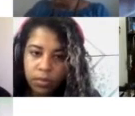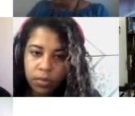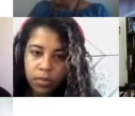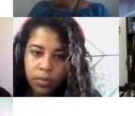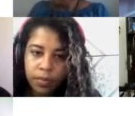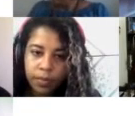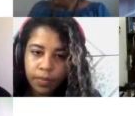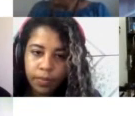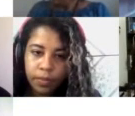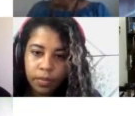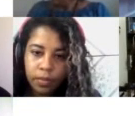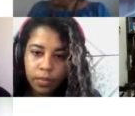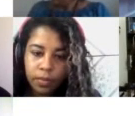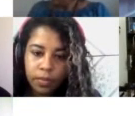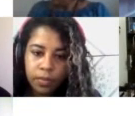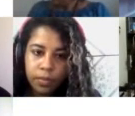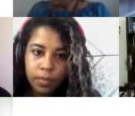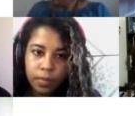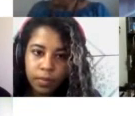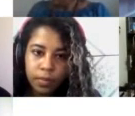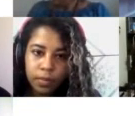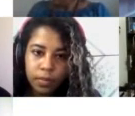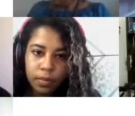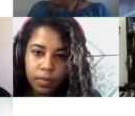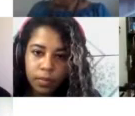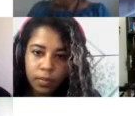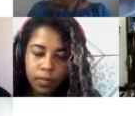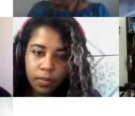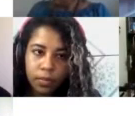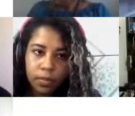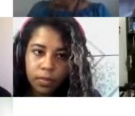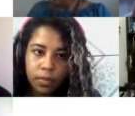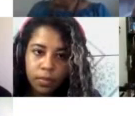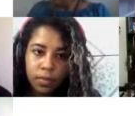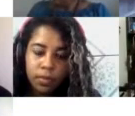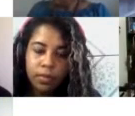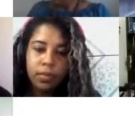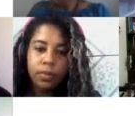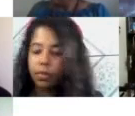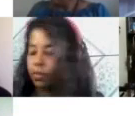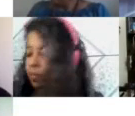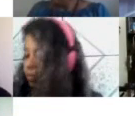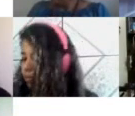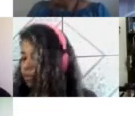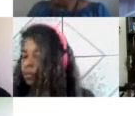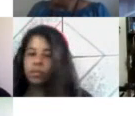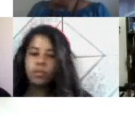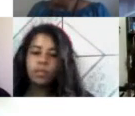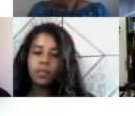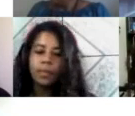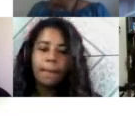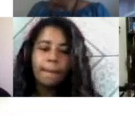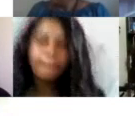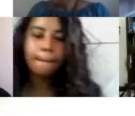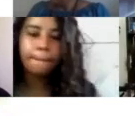experiências possibilitadas a partir do trabalho na Escola de Primeiro Grau Jesus Cristo. Bom, nós atuamos enquanto grupo sob